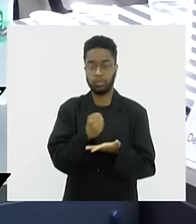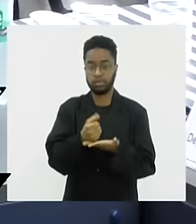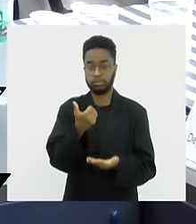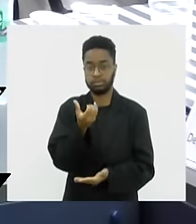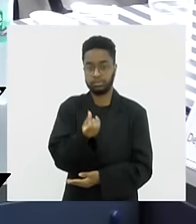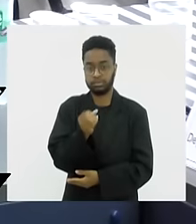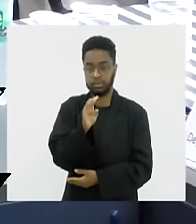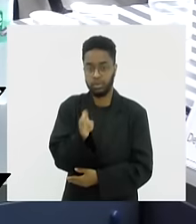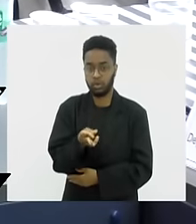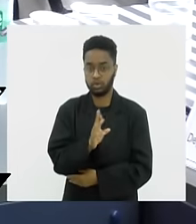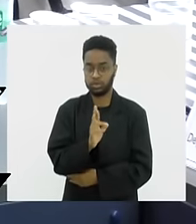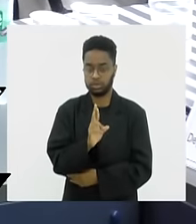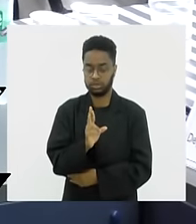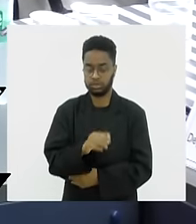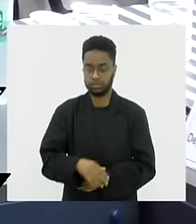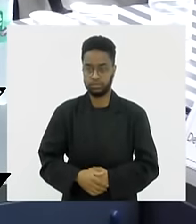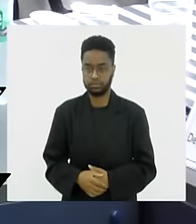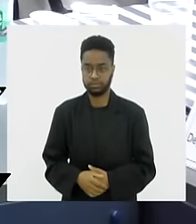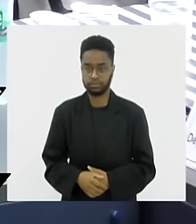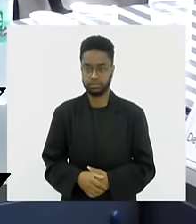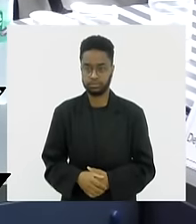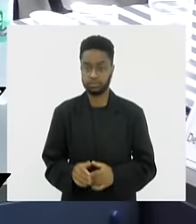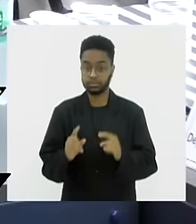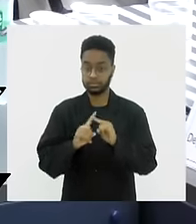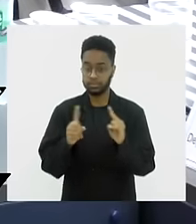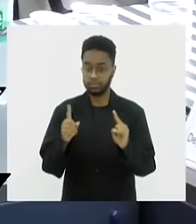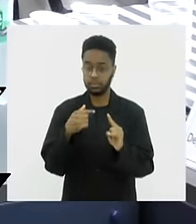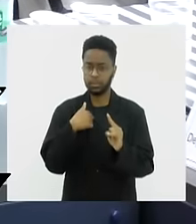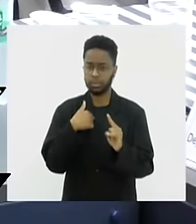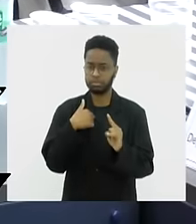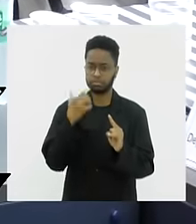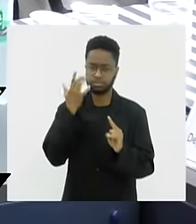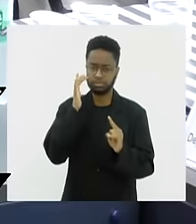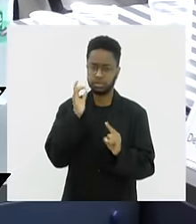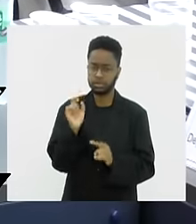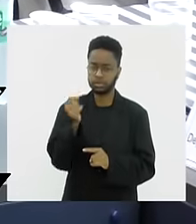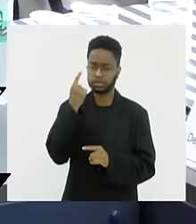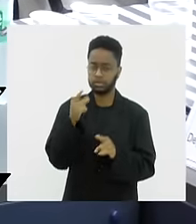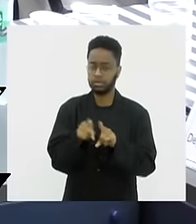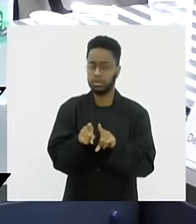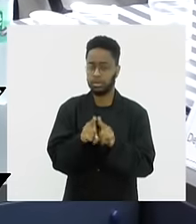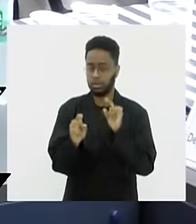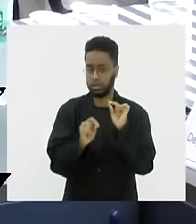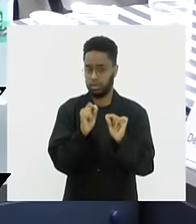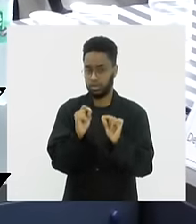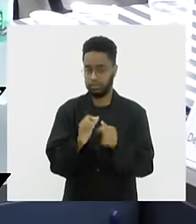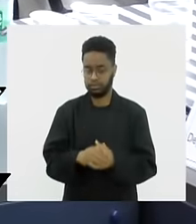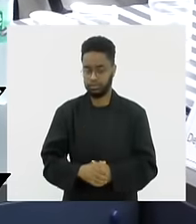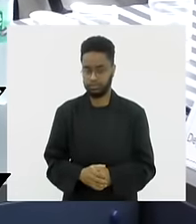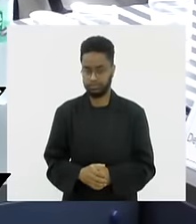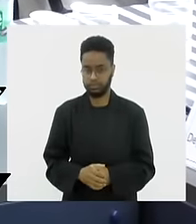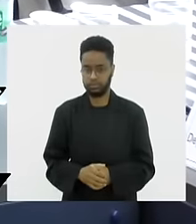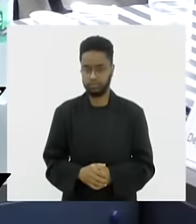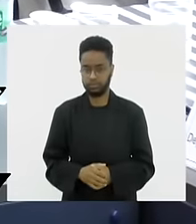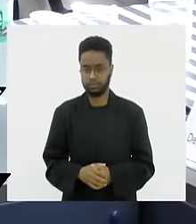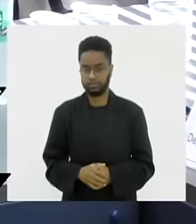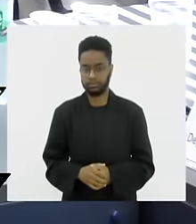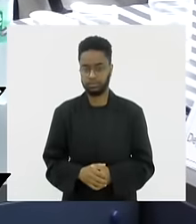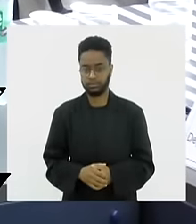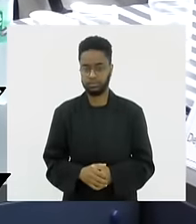R$16 milhões. Mas uma coisa me causou mais estranheza ainda, presidente. Mais estranheza ainda.